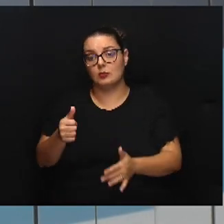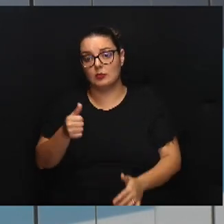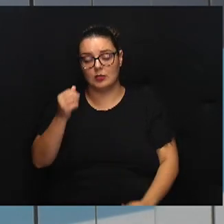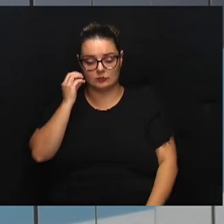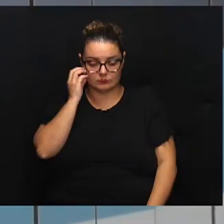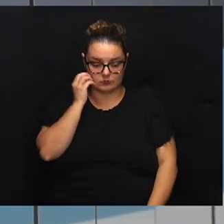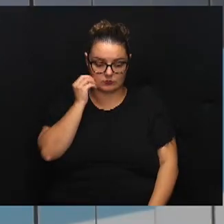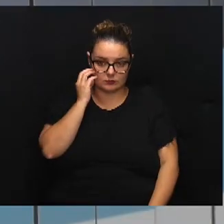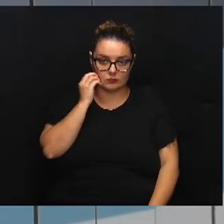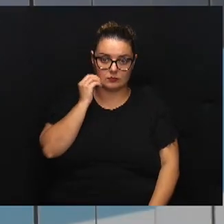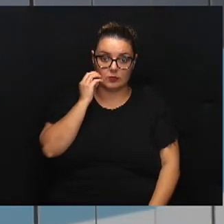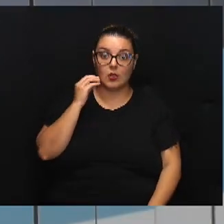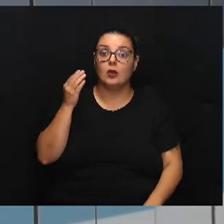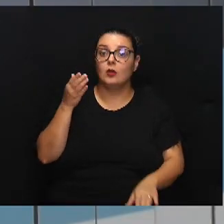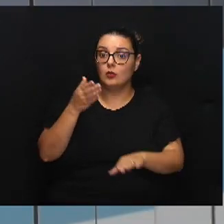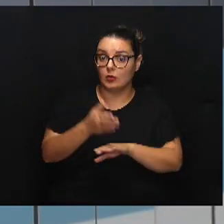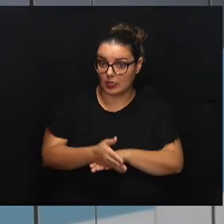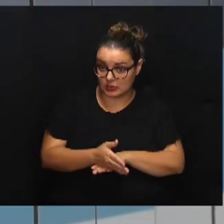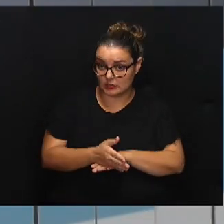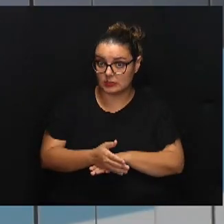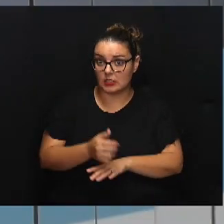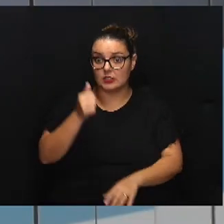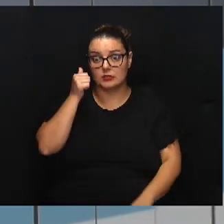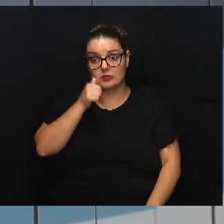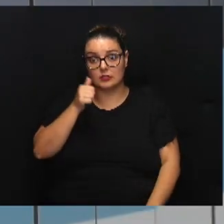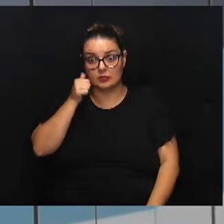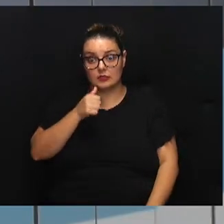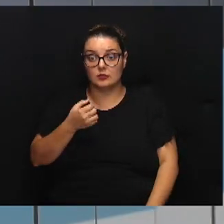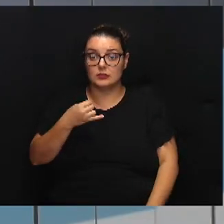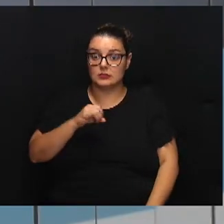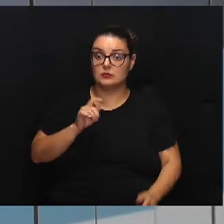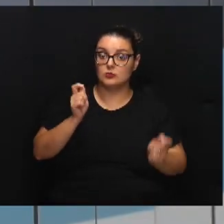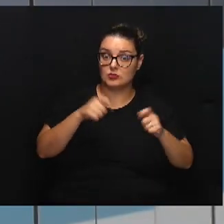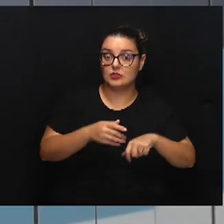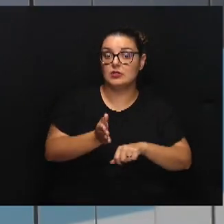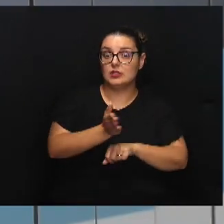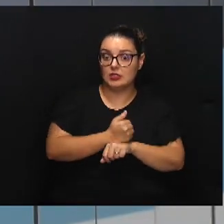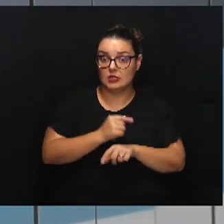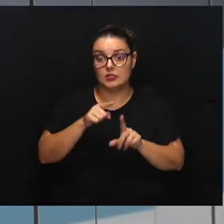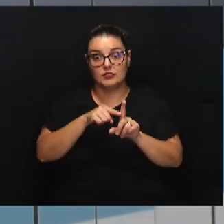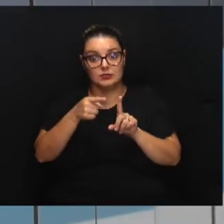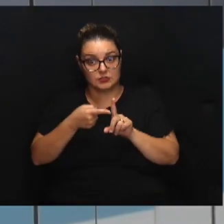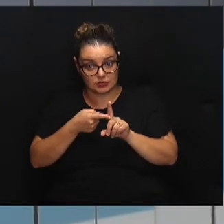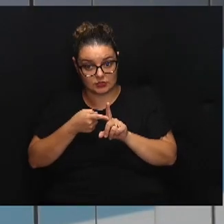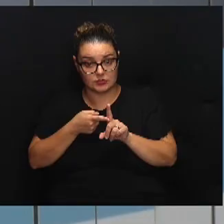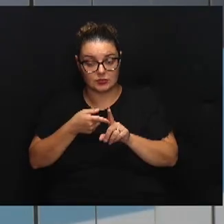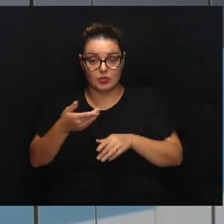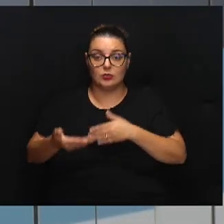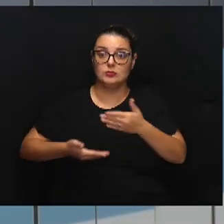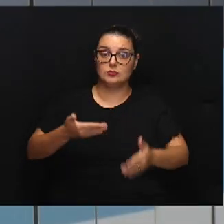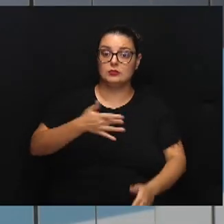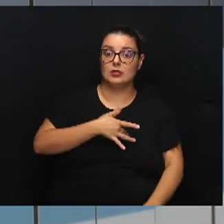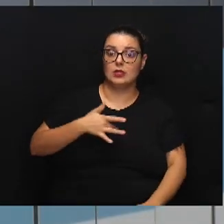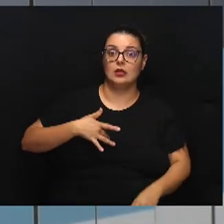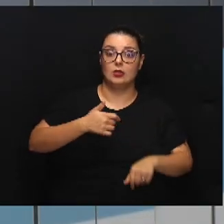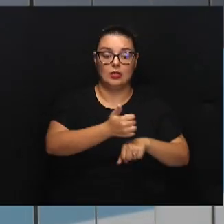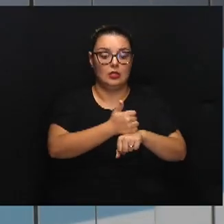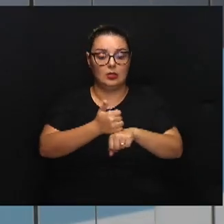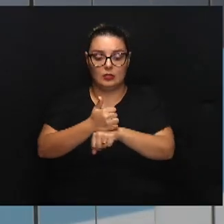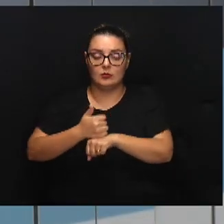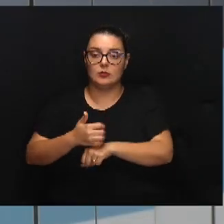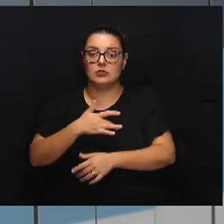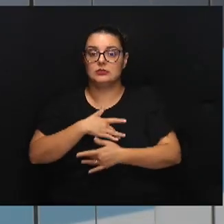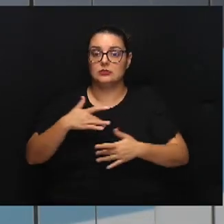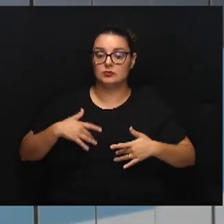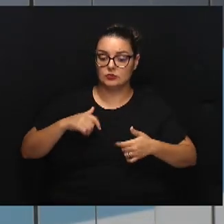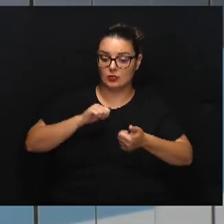o acesso dessa mulher, se possível, antes mesmo de engravidar, a um serviço de saúde, a profissionais de saúde